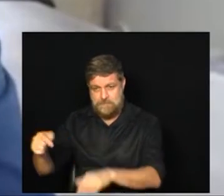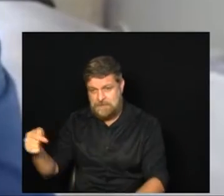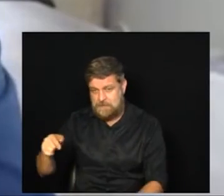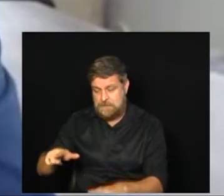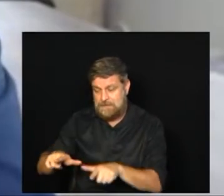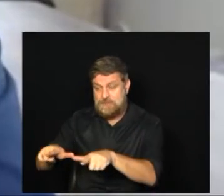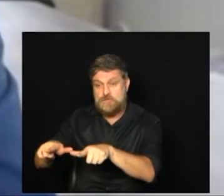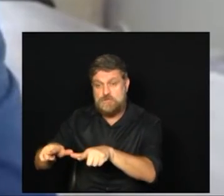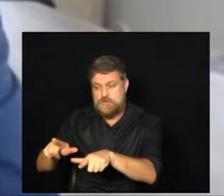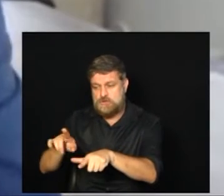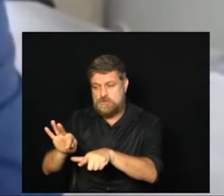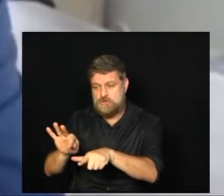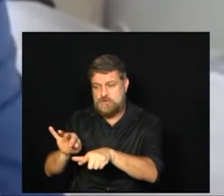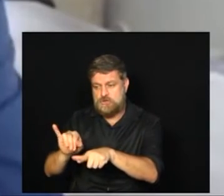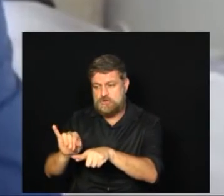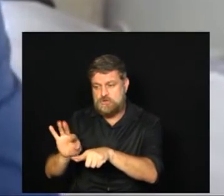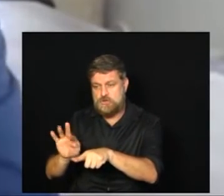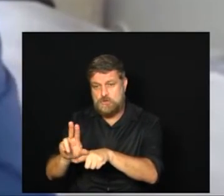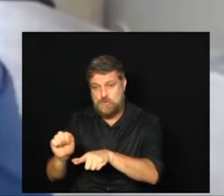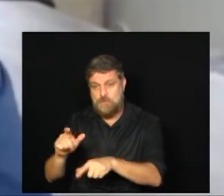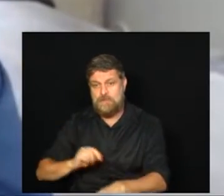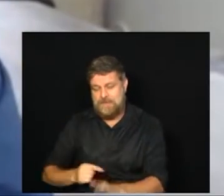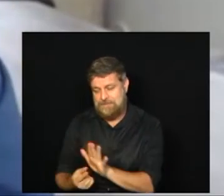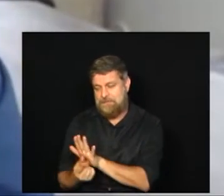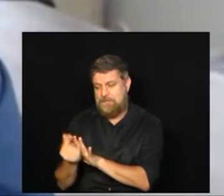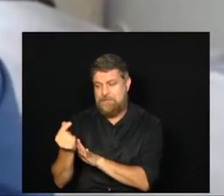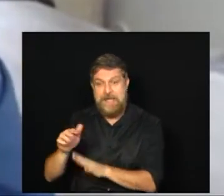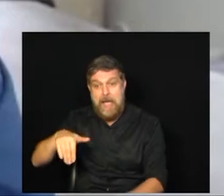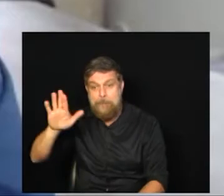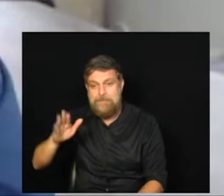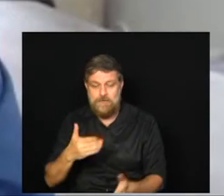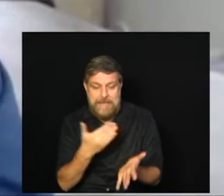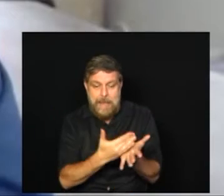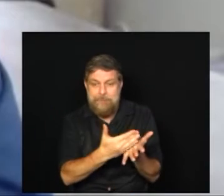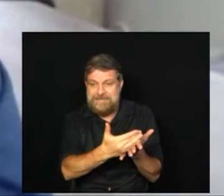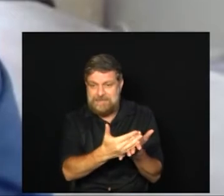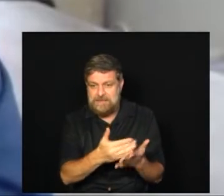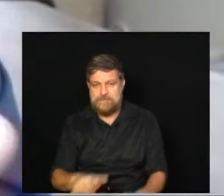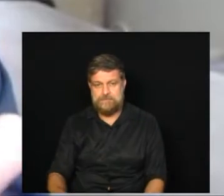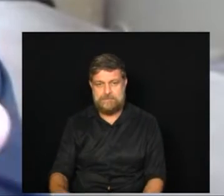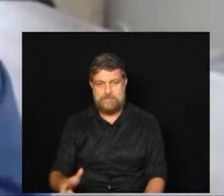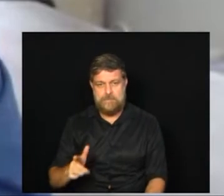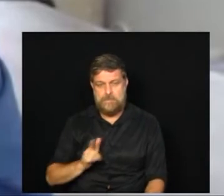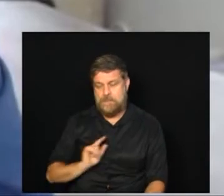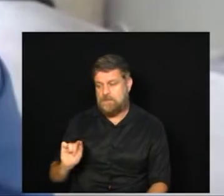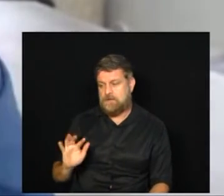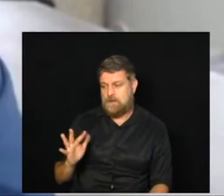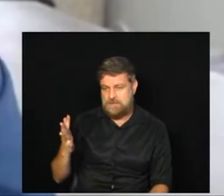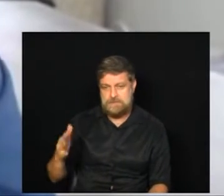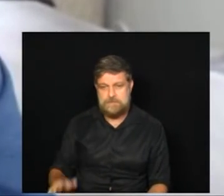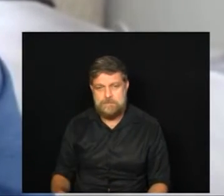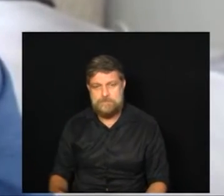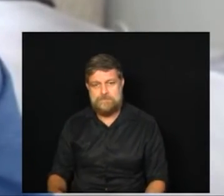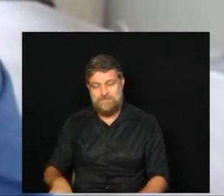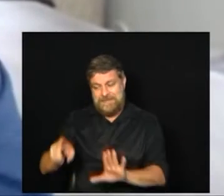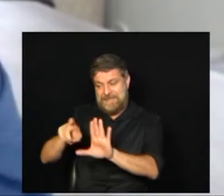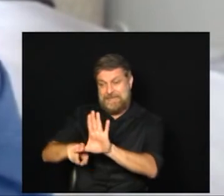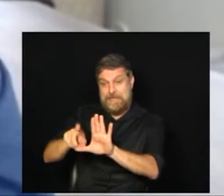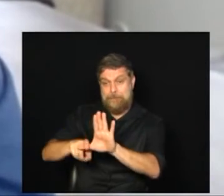como dar a indicação, porque, como você falou, o Brasil é um país continental, então as referências são diferentes.